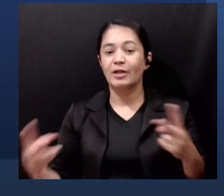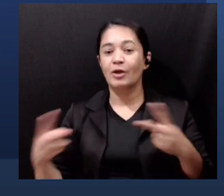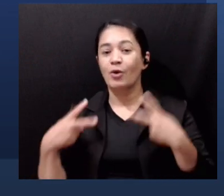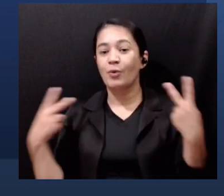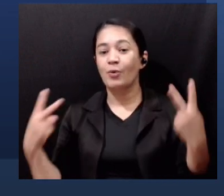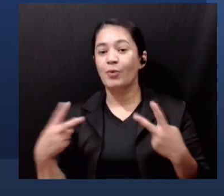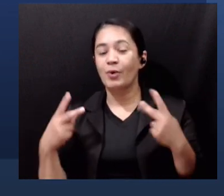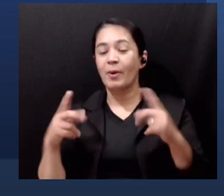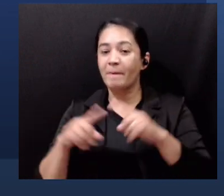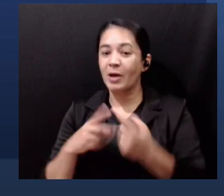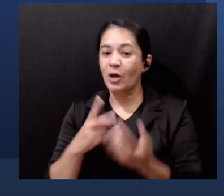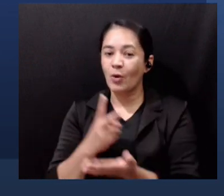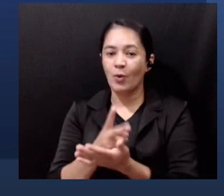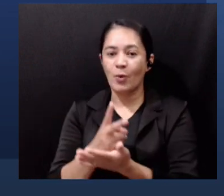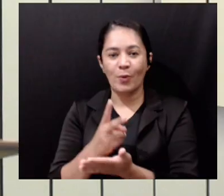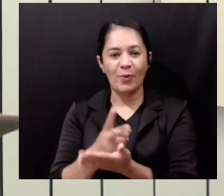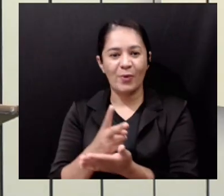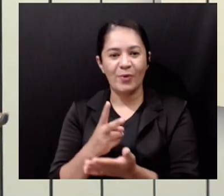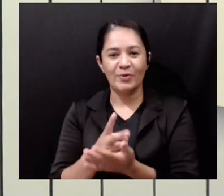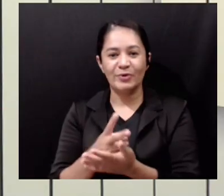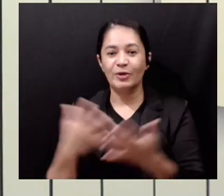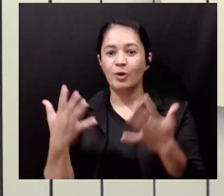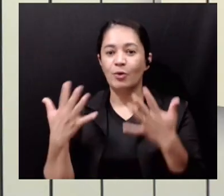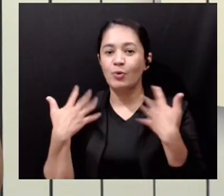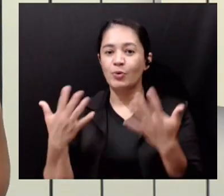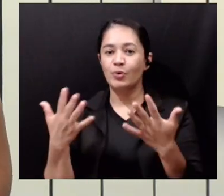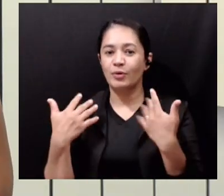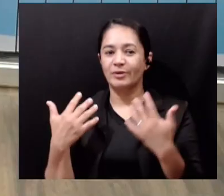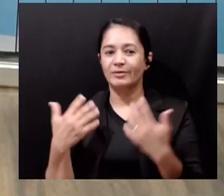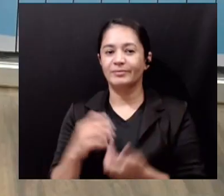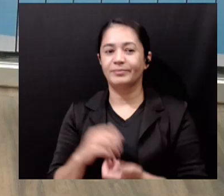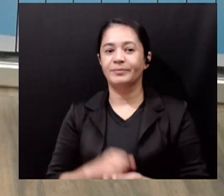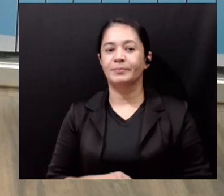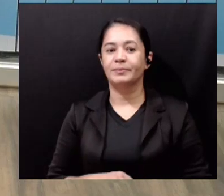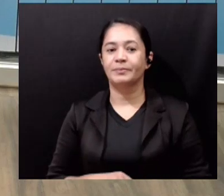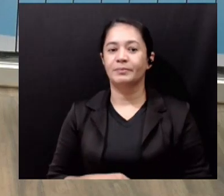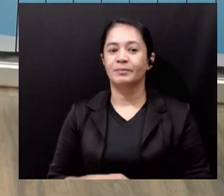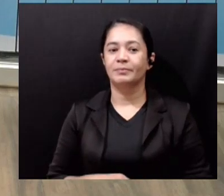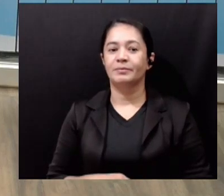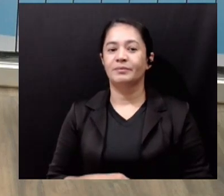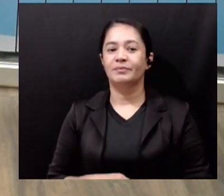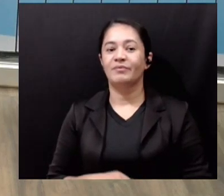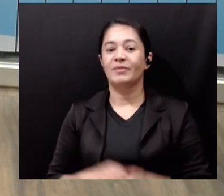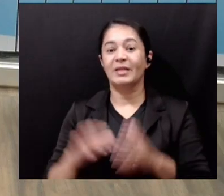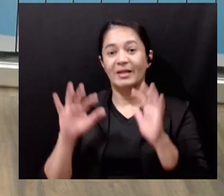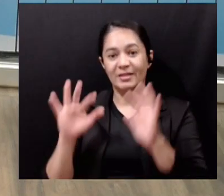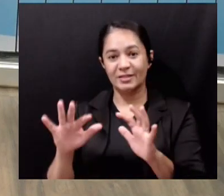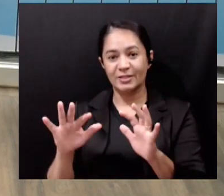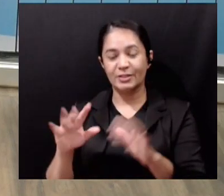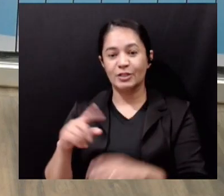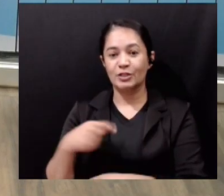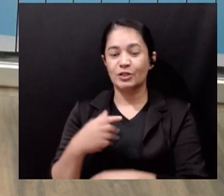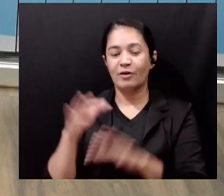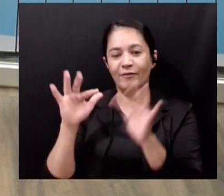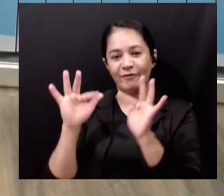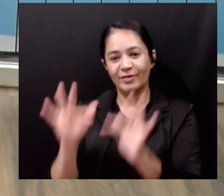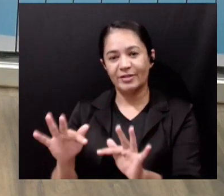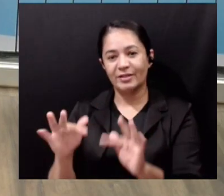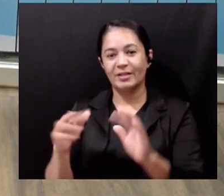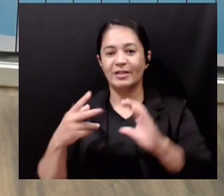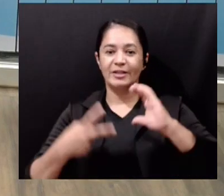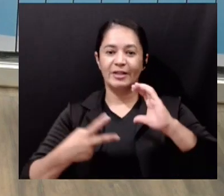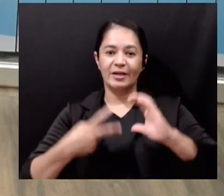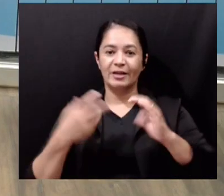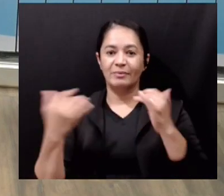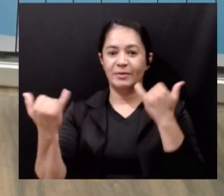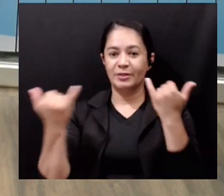ter o tempo bem quente aqui por Campinas. E assim, a gente encerra o Câmara Notícia de hoje, lembrando